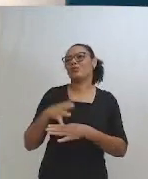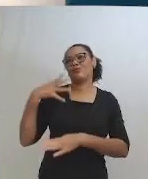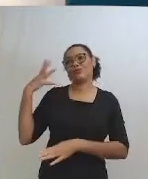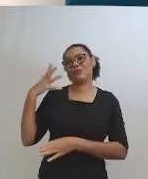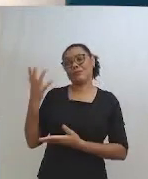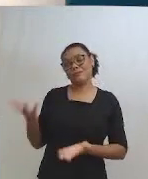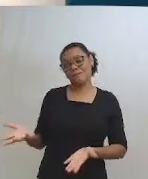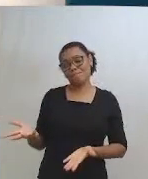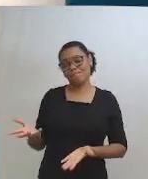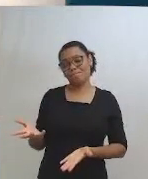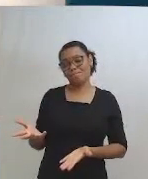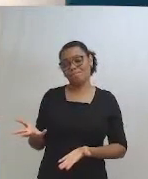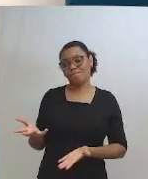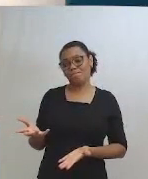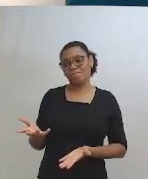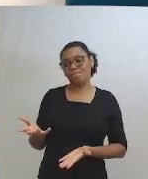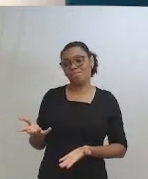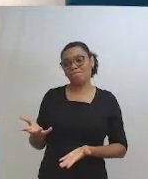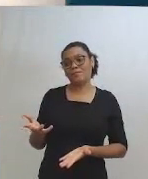novo advogado.